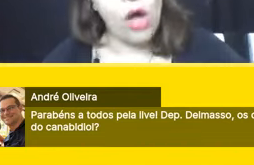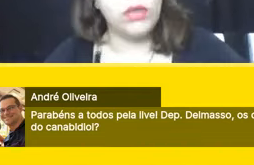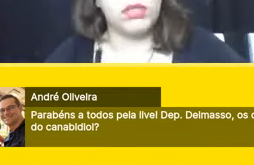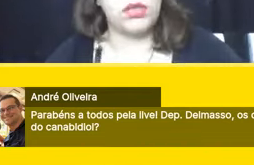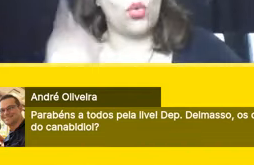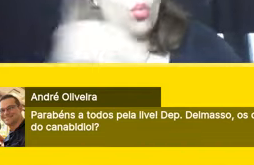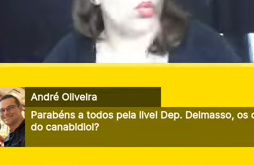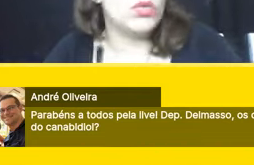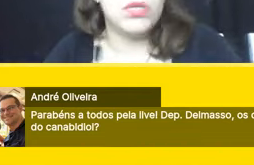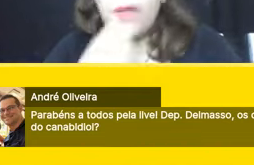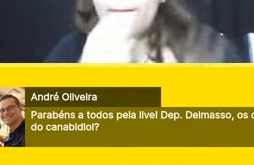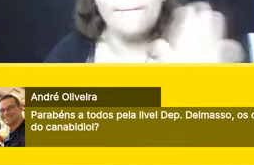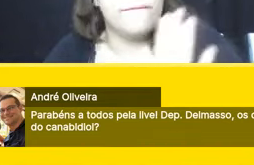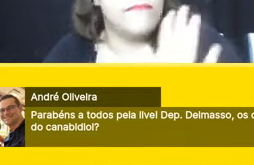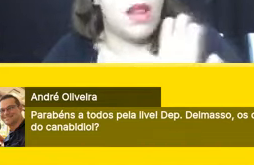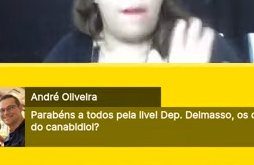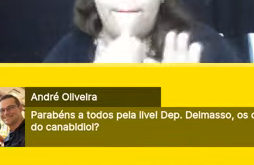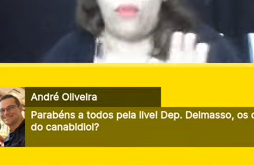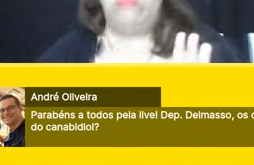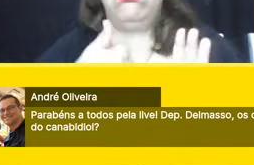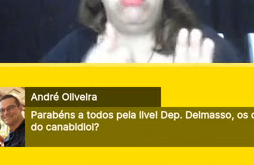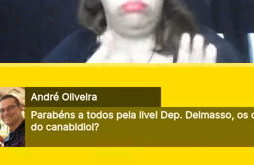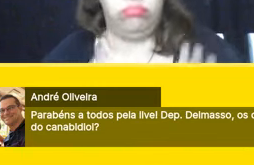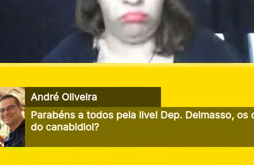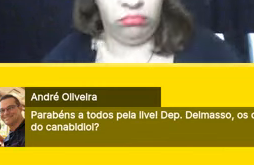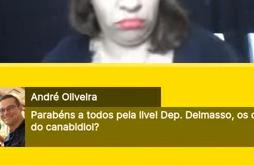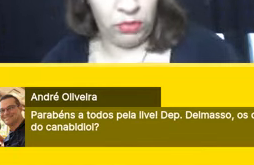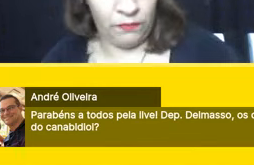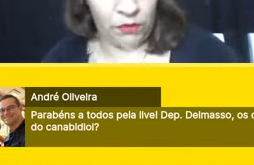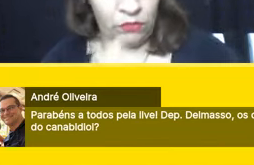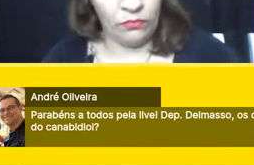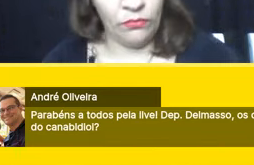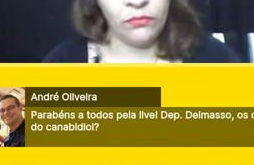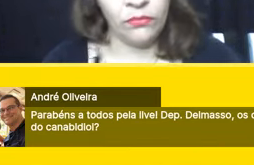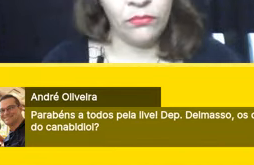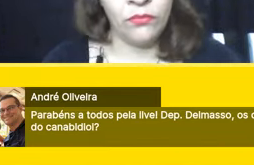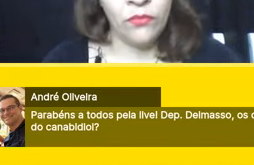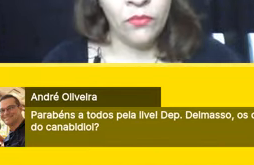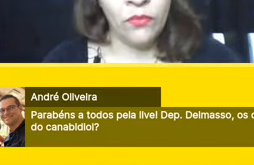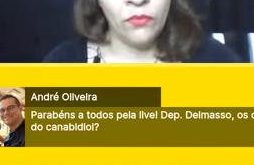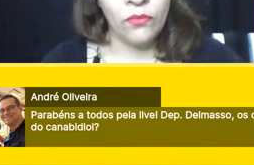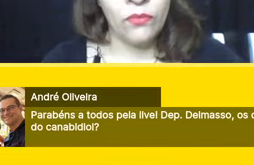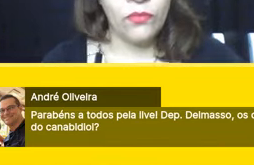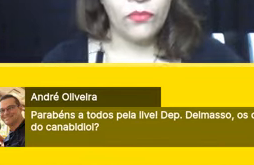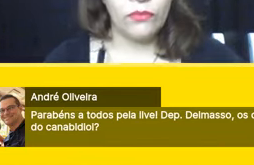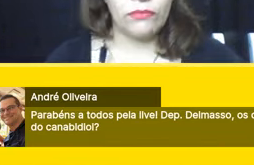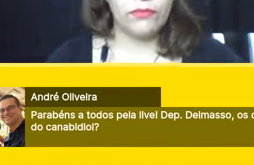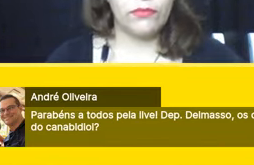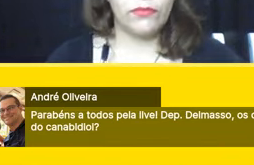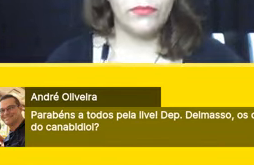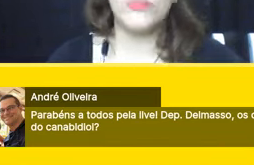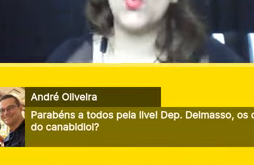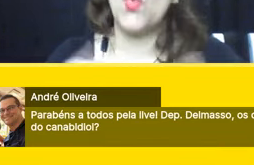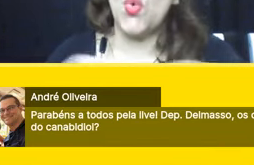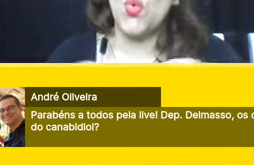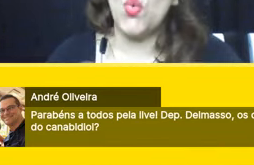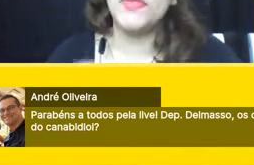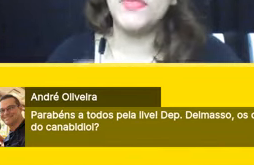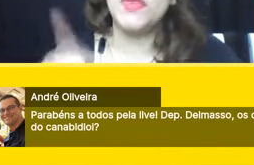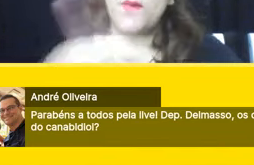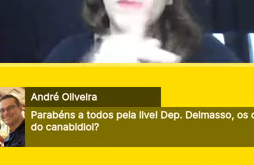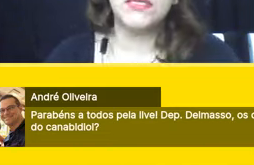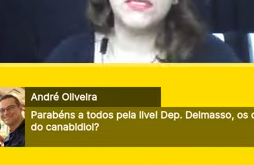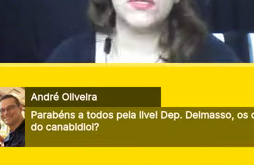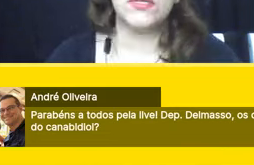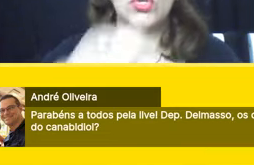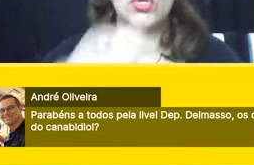lei. Ótimo. Ah, o deputado é presidente de qual comissão? Jorge Viana? Deputado Jorge